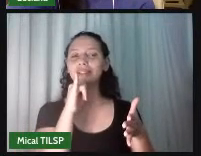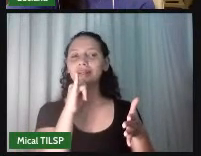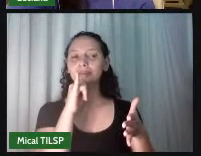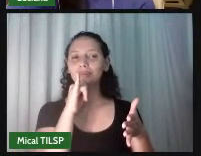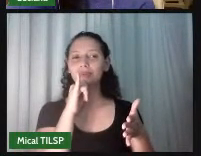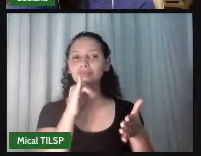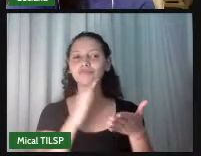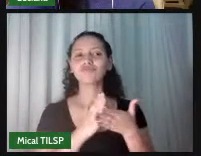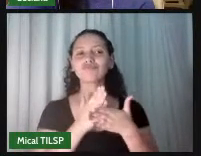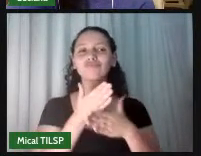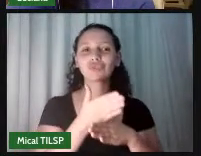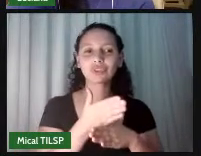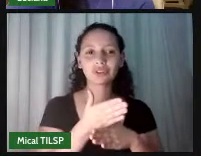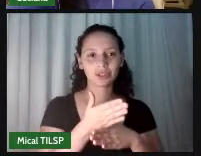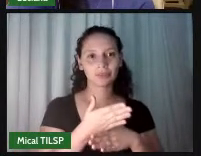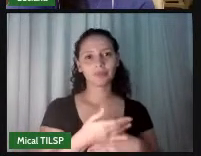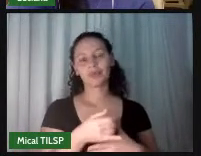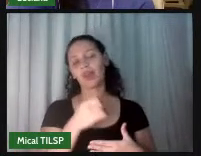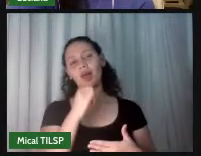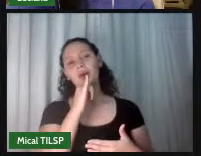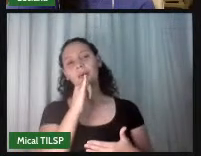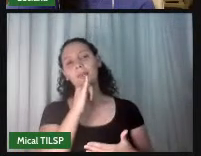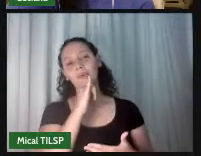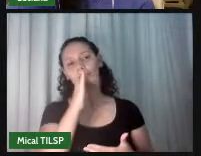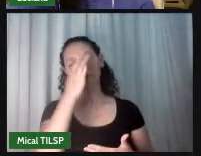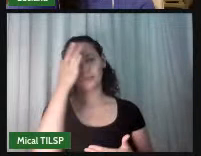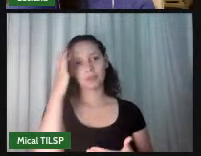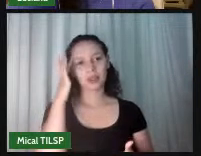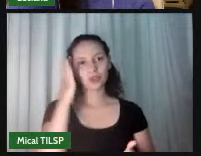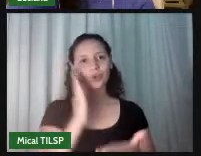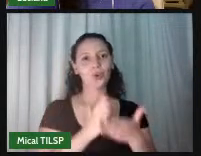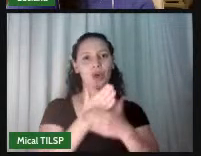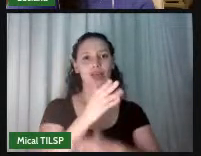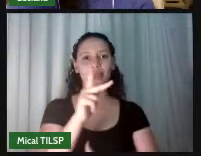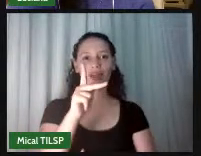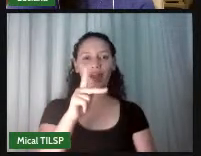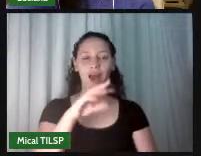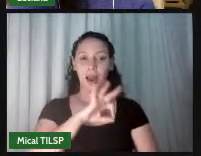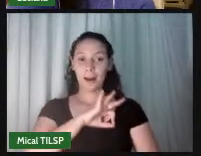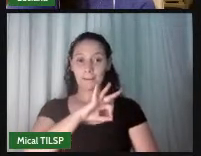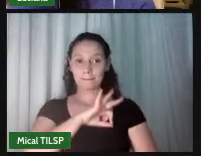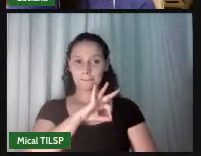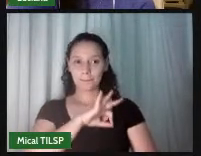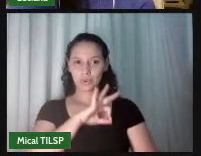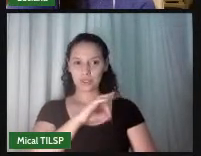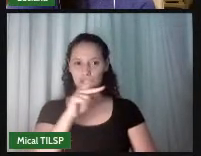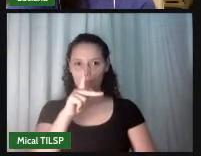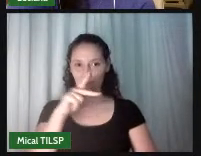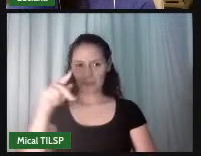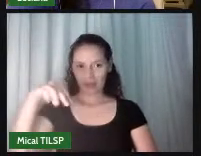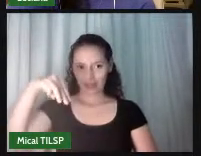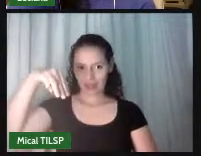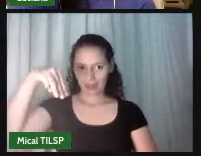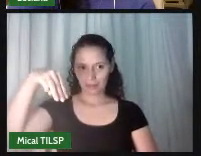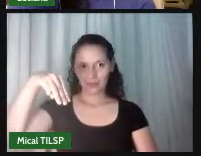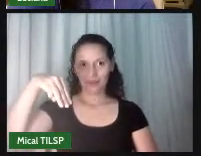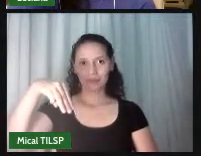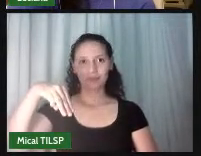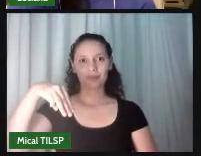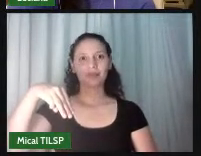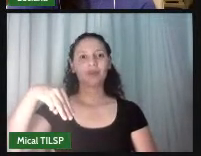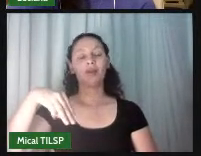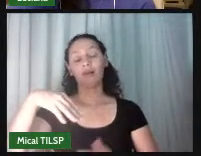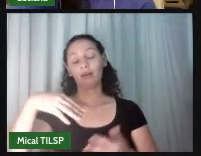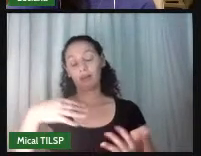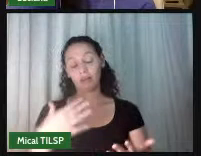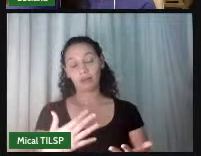estão pleiteando entrar nas polícias militares, nos vários estados, corpo de bombeiro, aquele candidato,